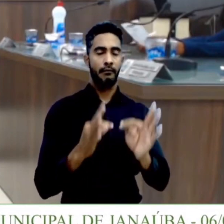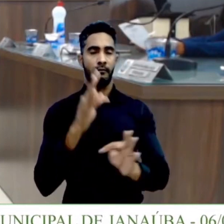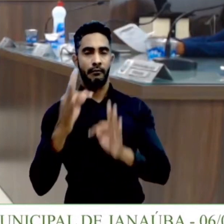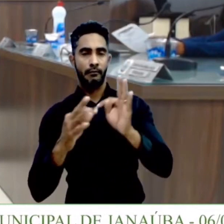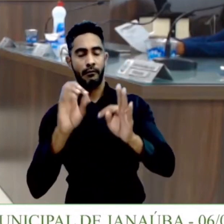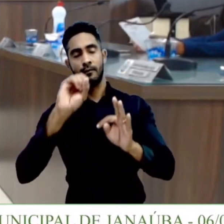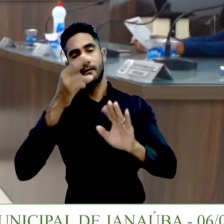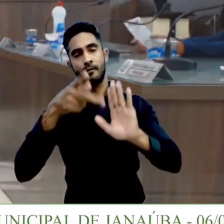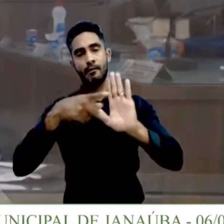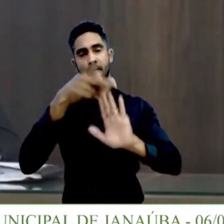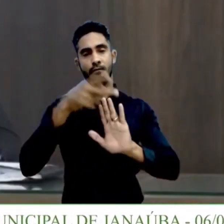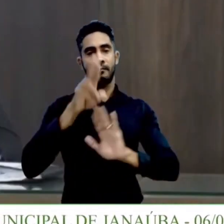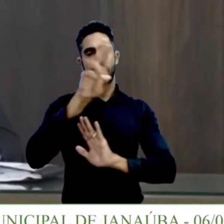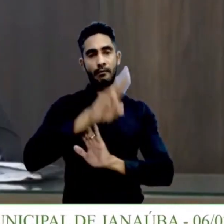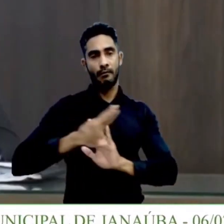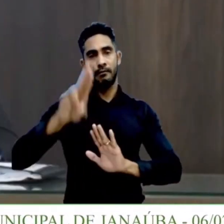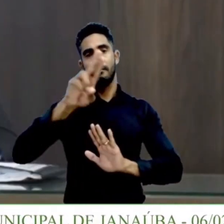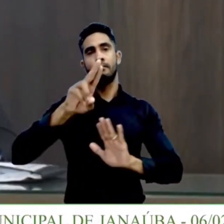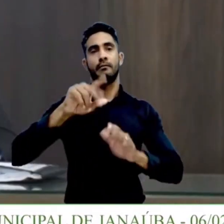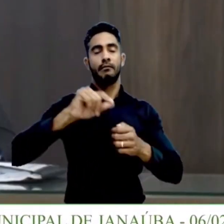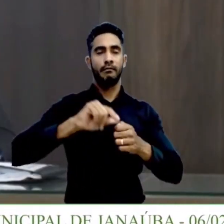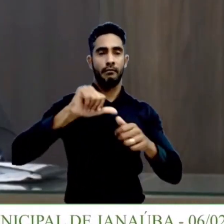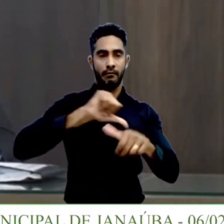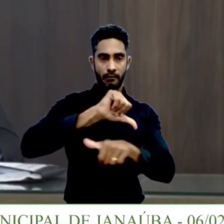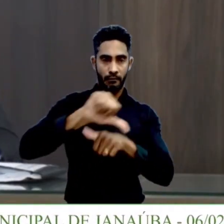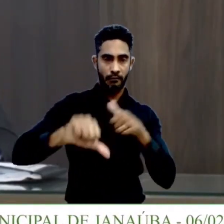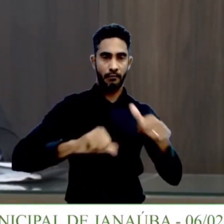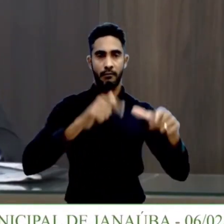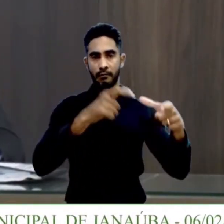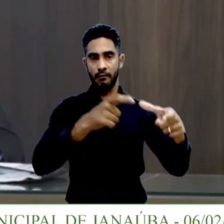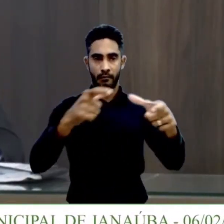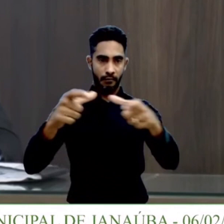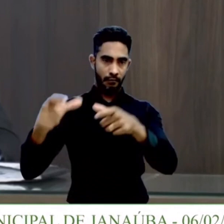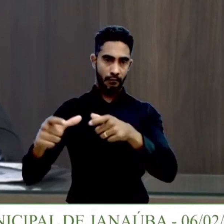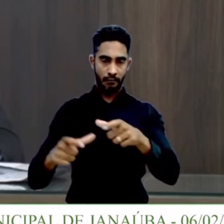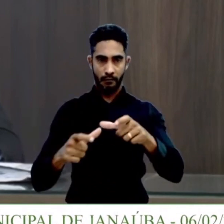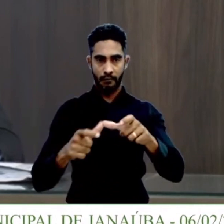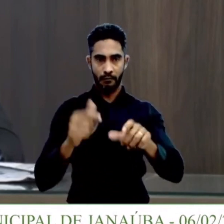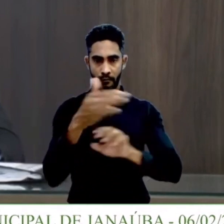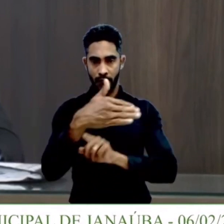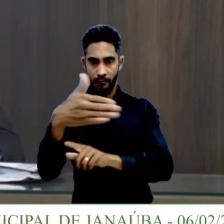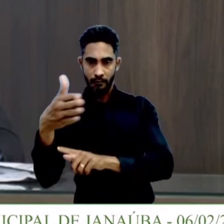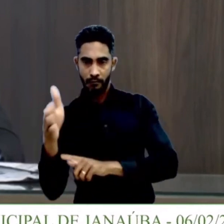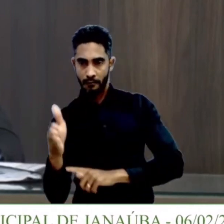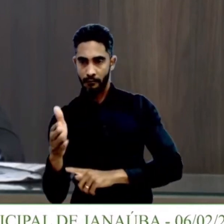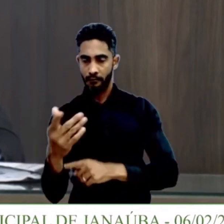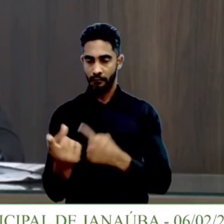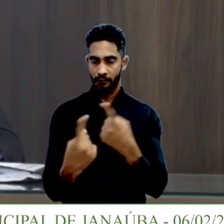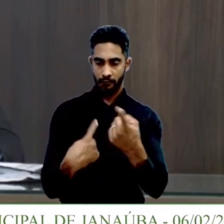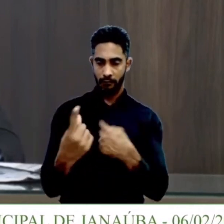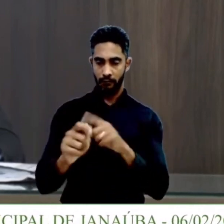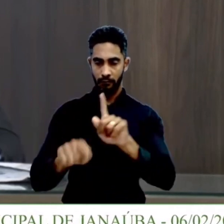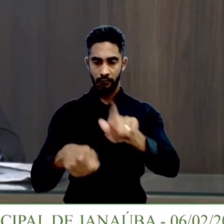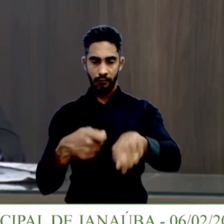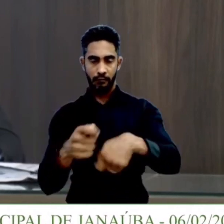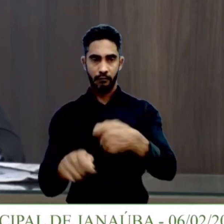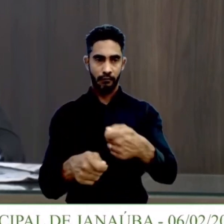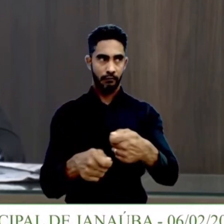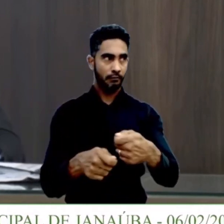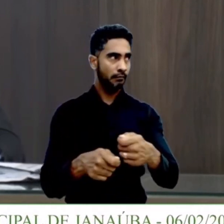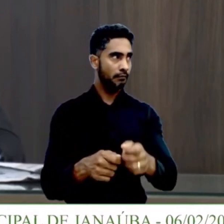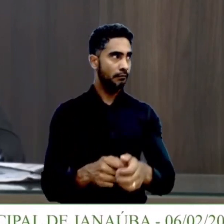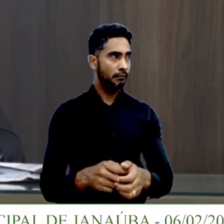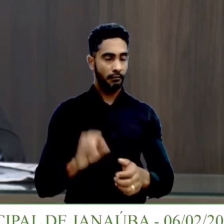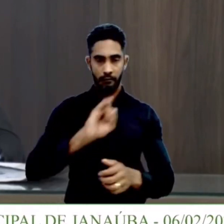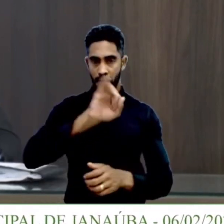projeto utilizados para a aplicação das mudanças dos locais de estacionamento de veículos na Avenida do Comércio. Janaúba,